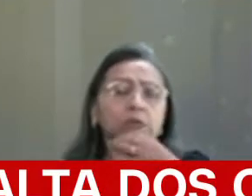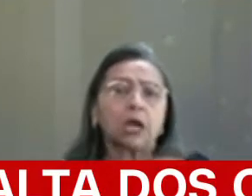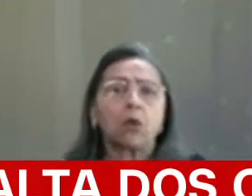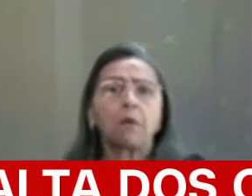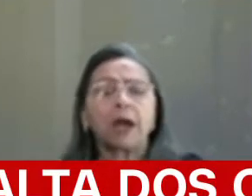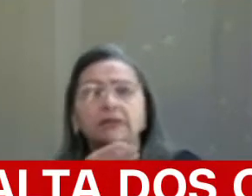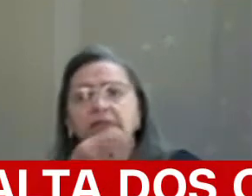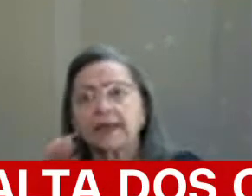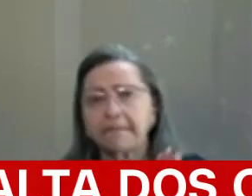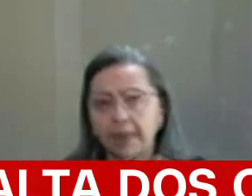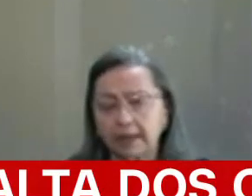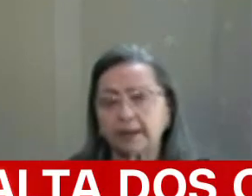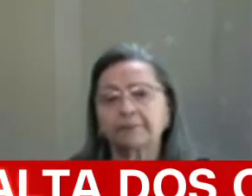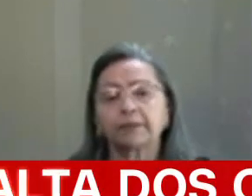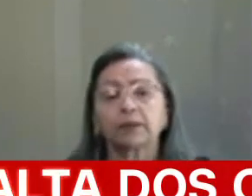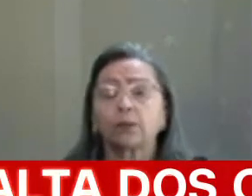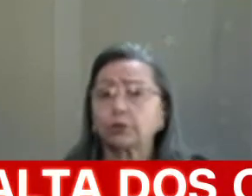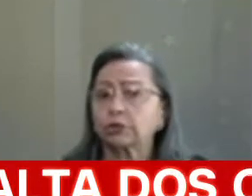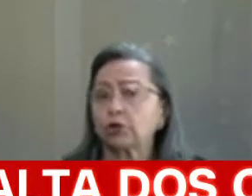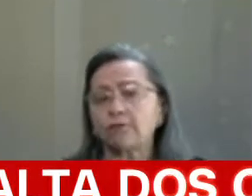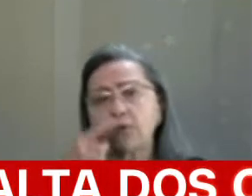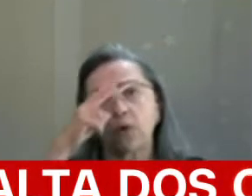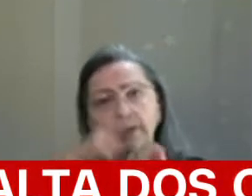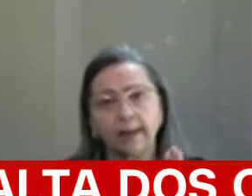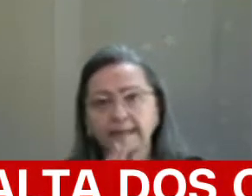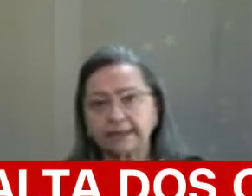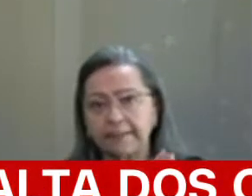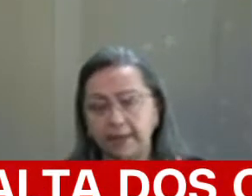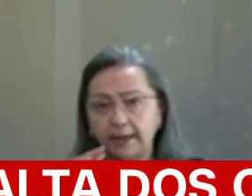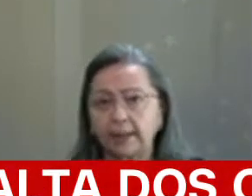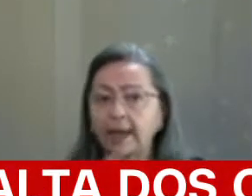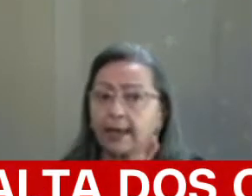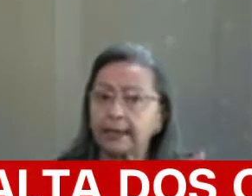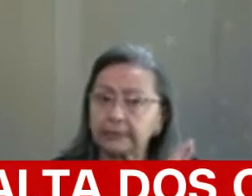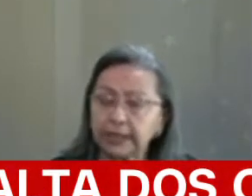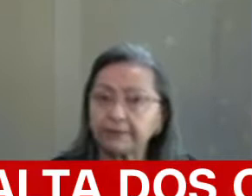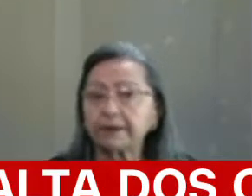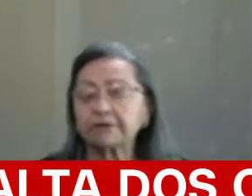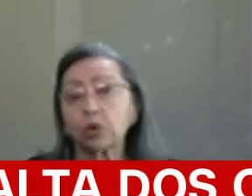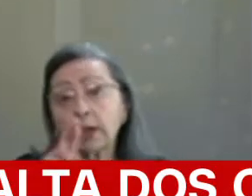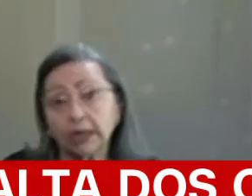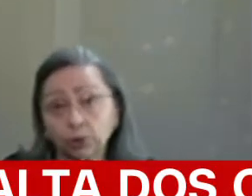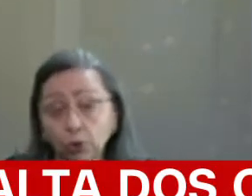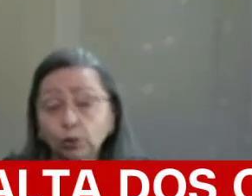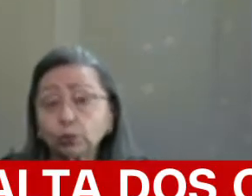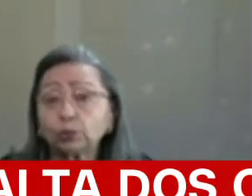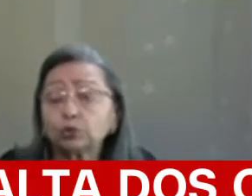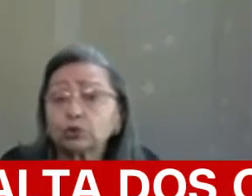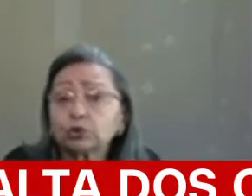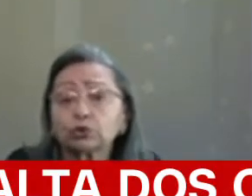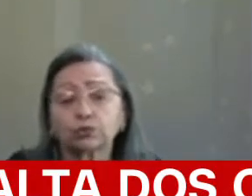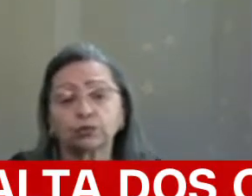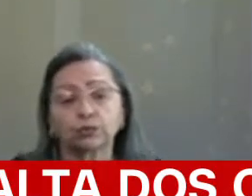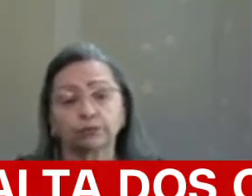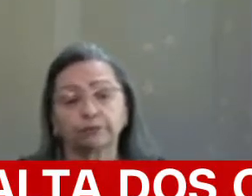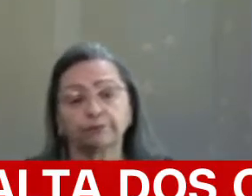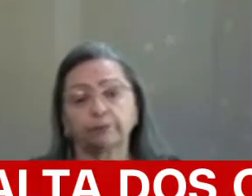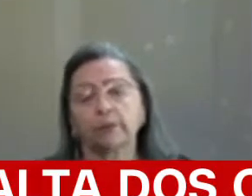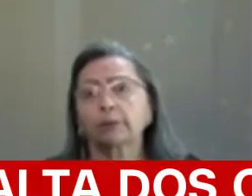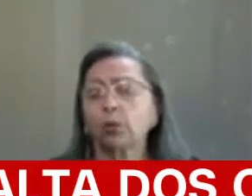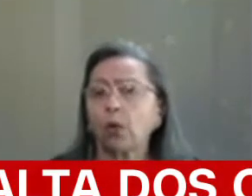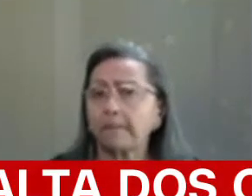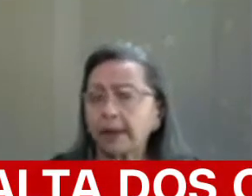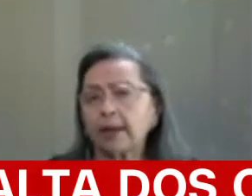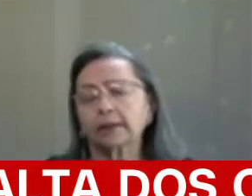apreciação das emendas até aqui apresentadas. Me reservo para fazer o relatório das emendas pelo seu conjunto, pelo seu todo, pelo